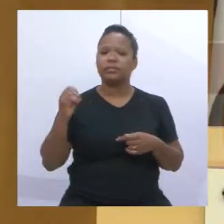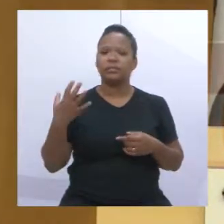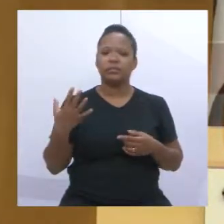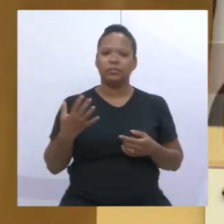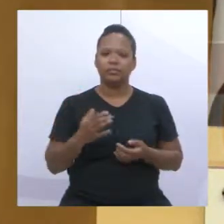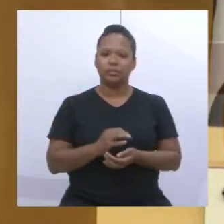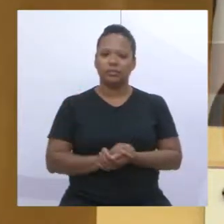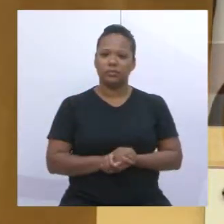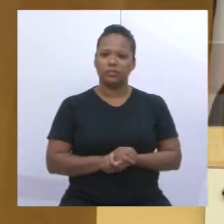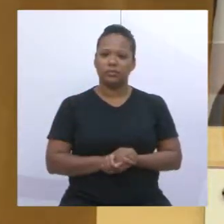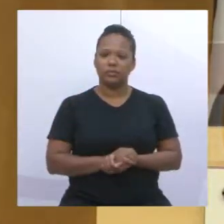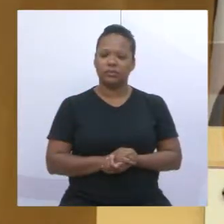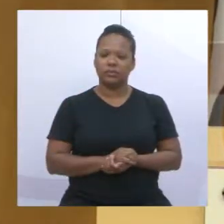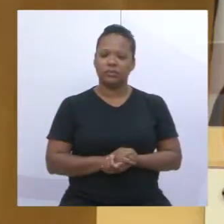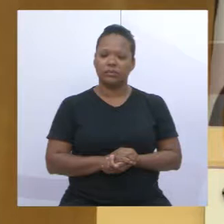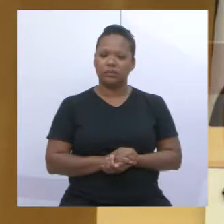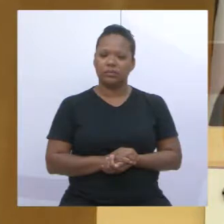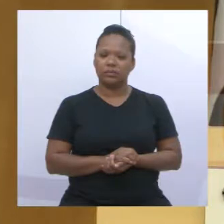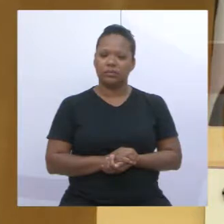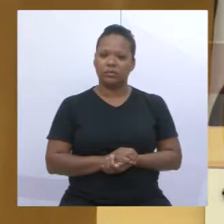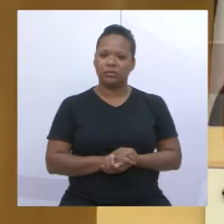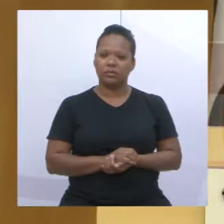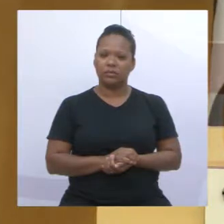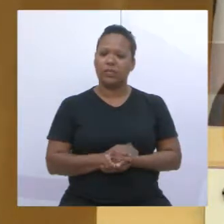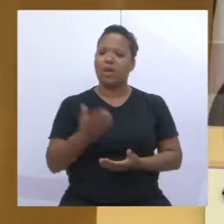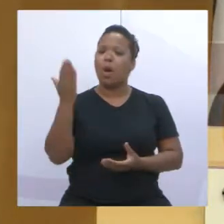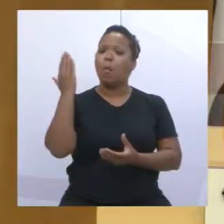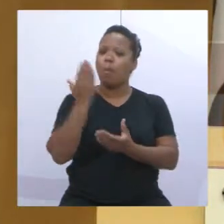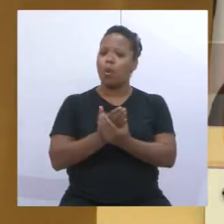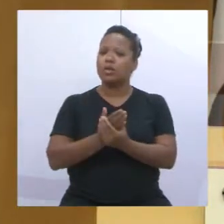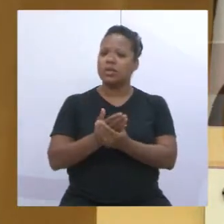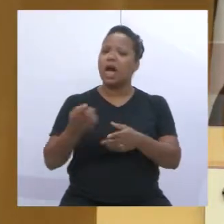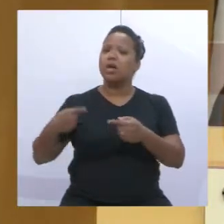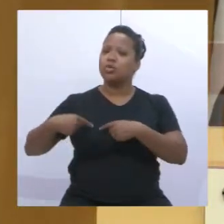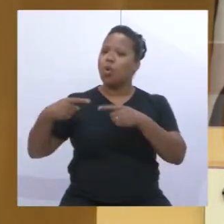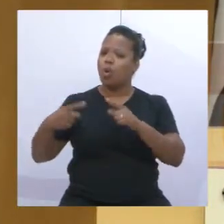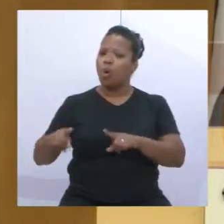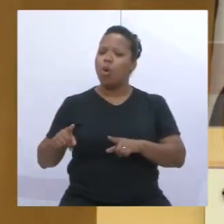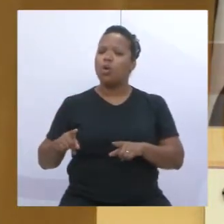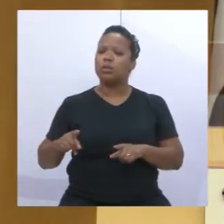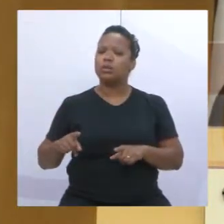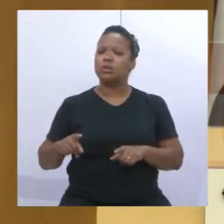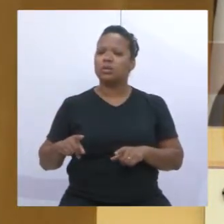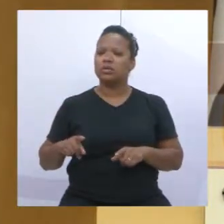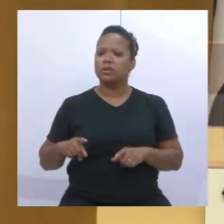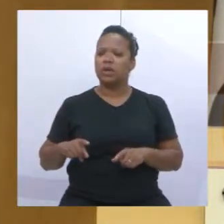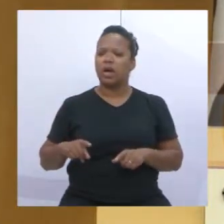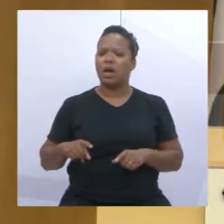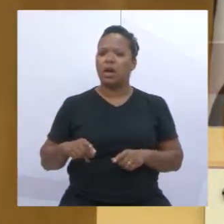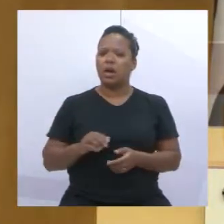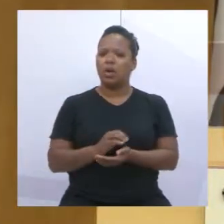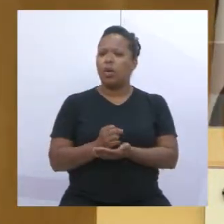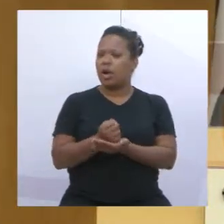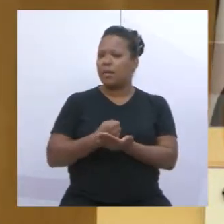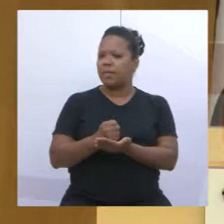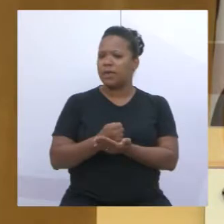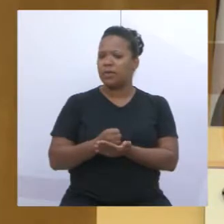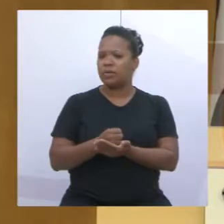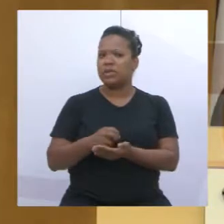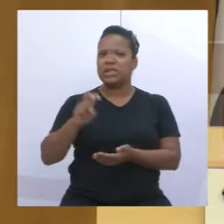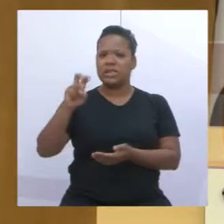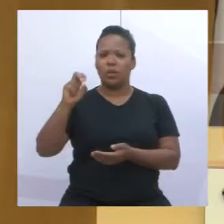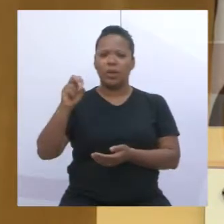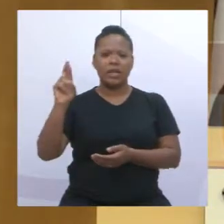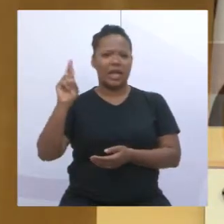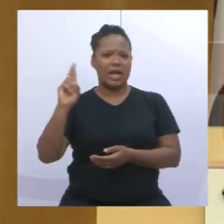aqui? Tem uma enxurrada de processo contra a prefeitura, porque um remédio que custa 50, 100 reais, as pessoas entram